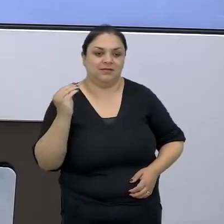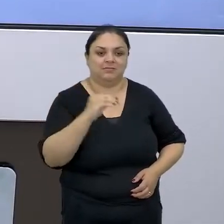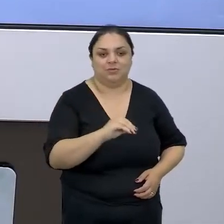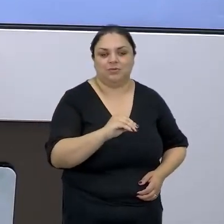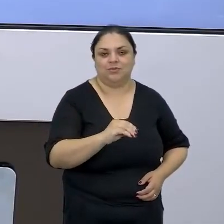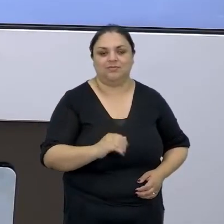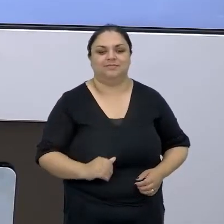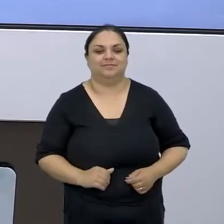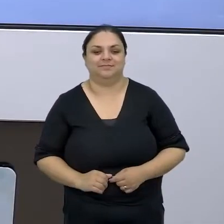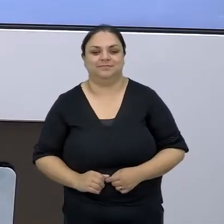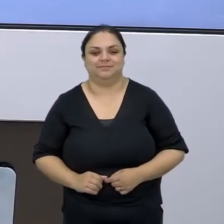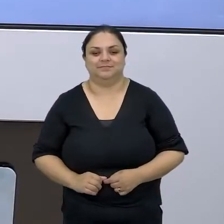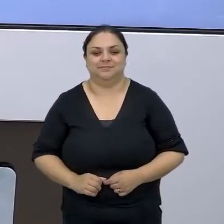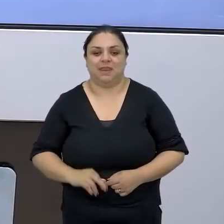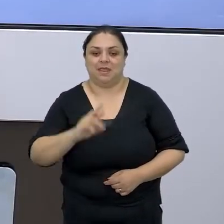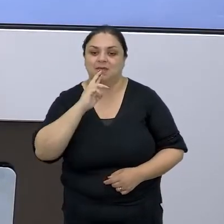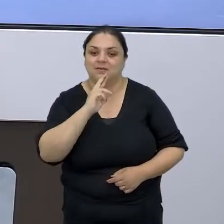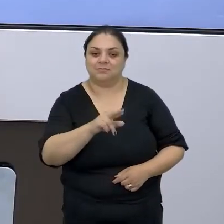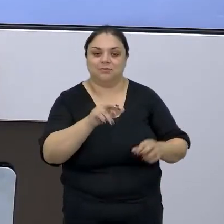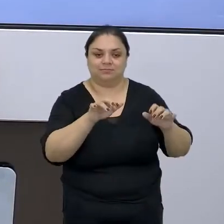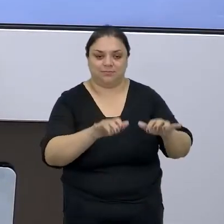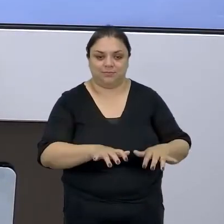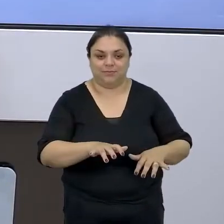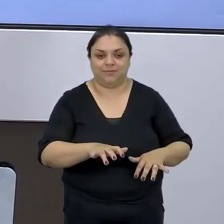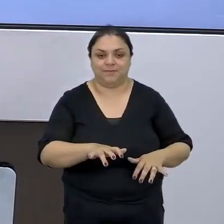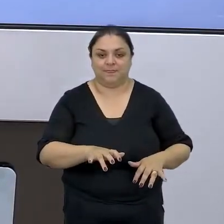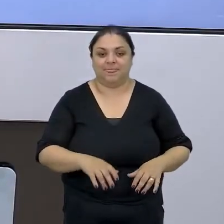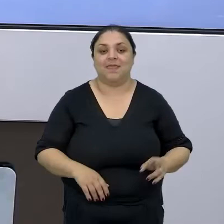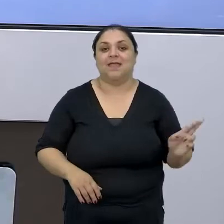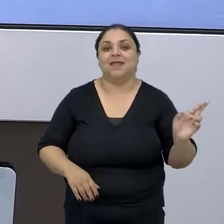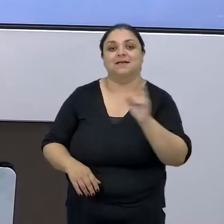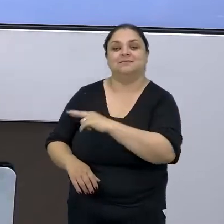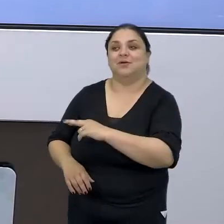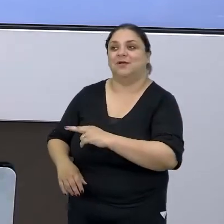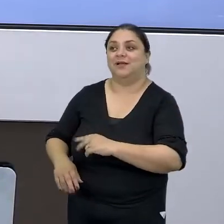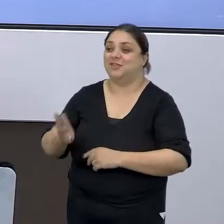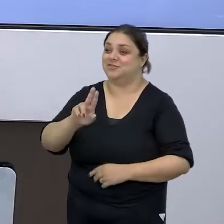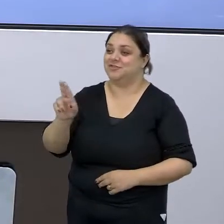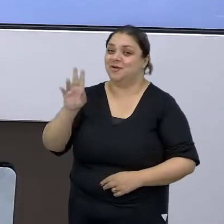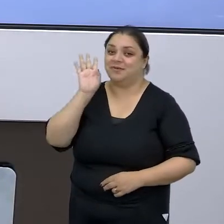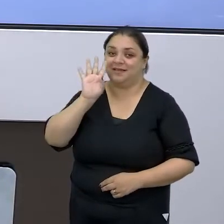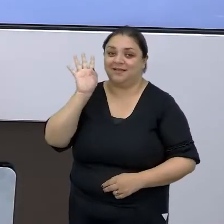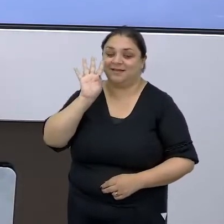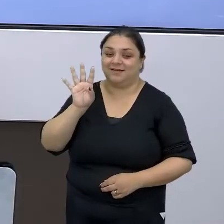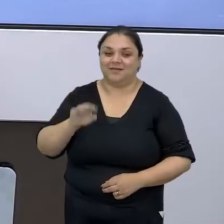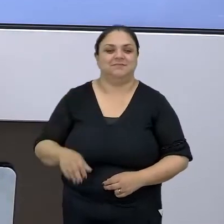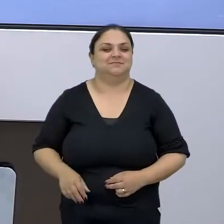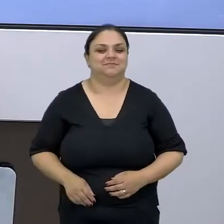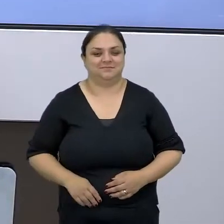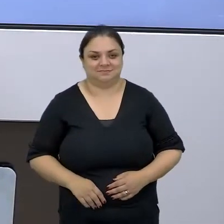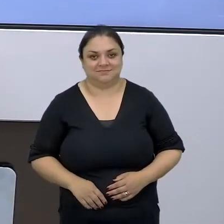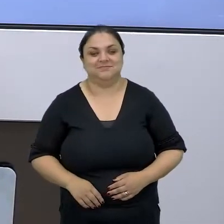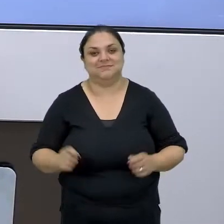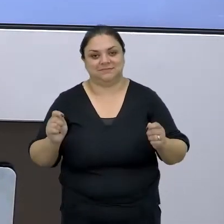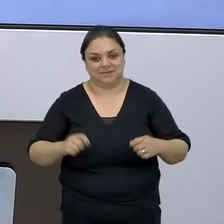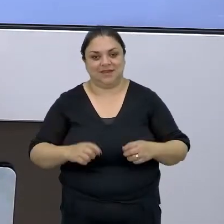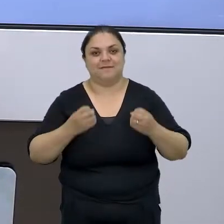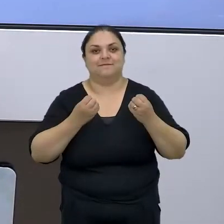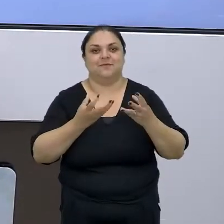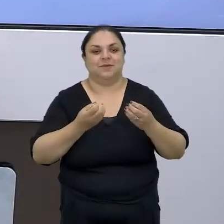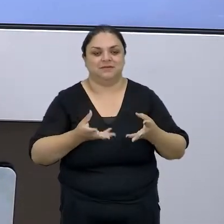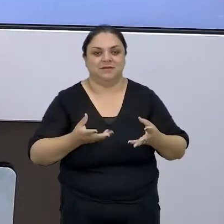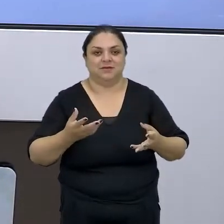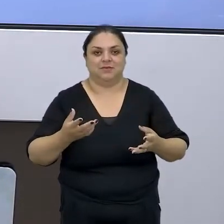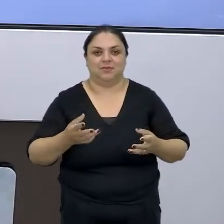com a outra. E a gente põe a resposta lá e ele vai juntar a resposta e vai falar que nome legal. Então você consegue juntar uma informação que o usuário